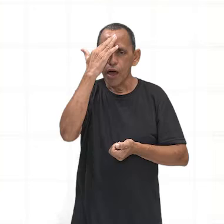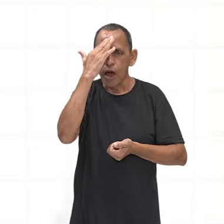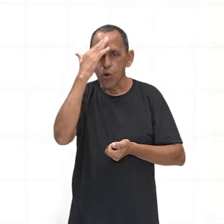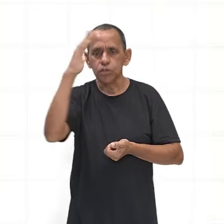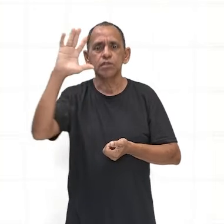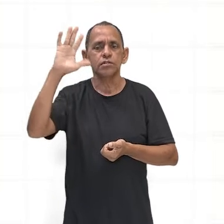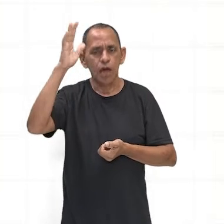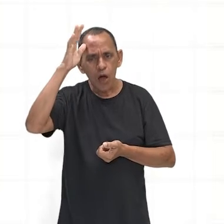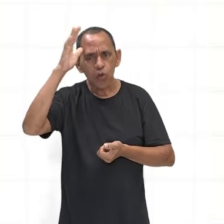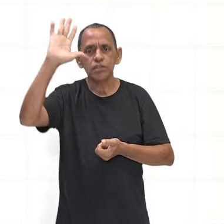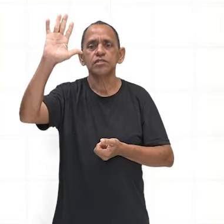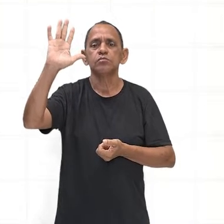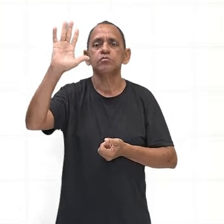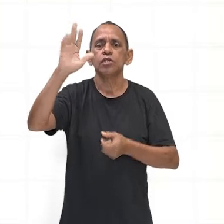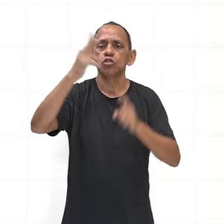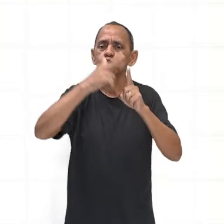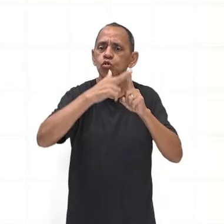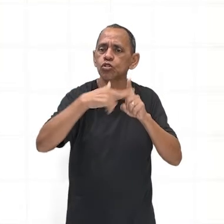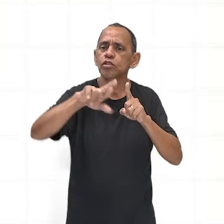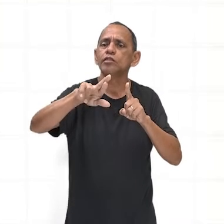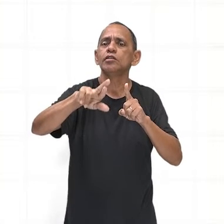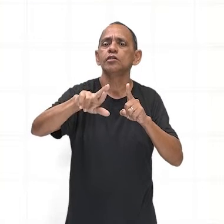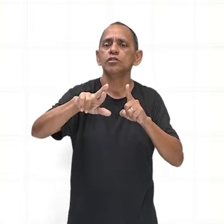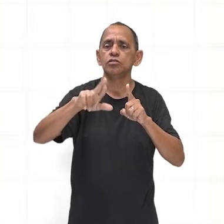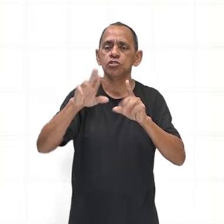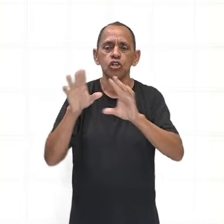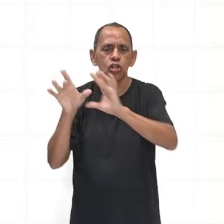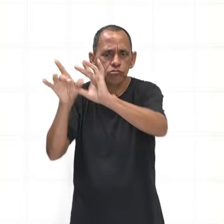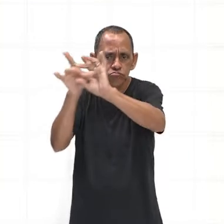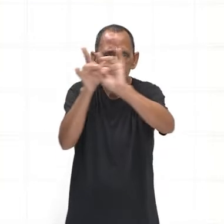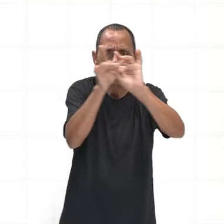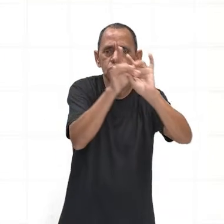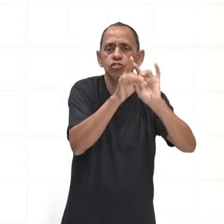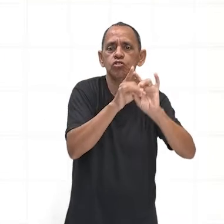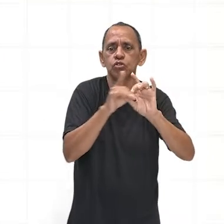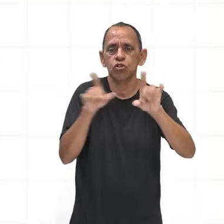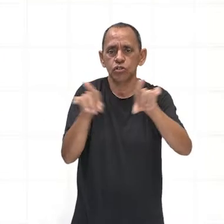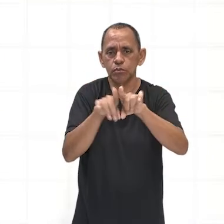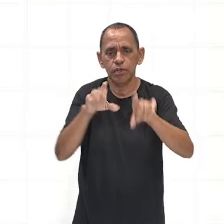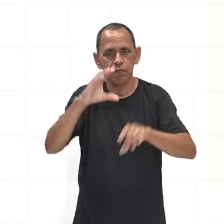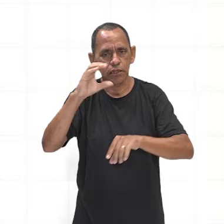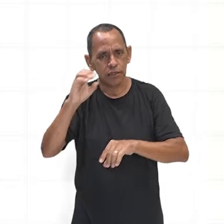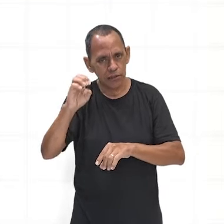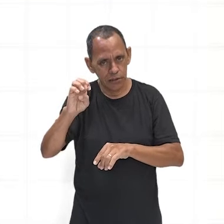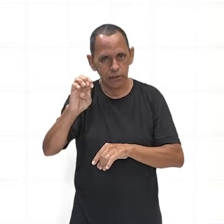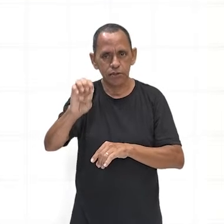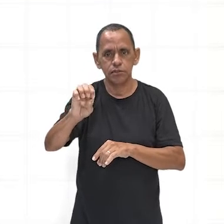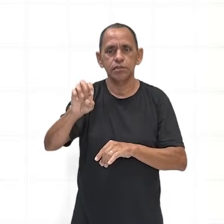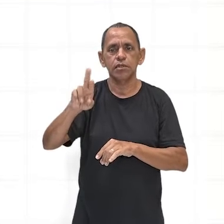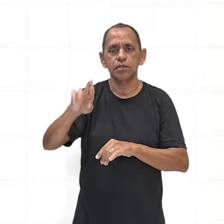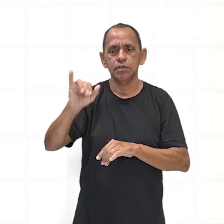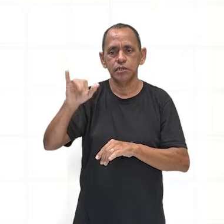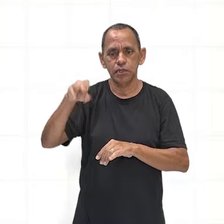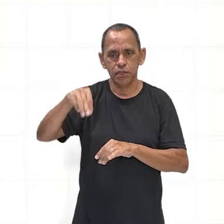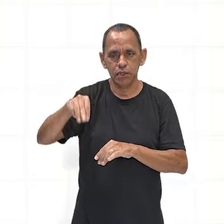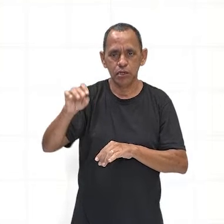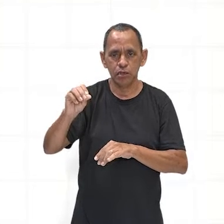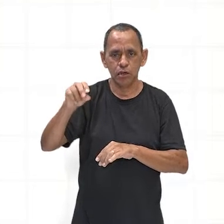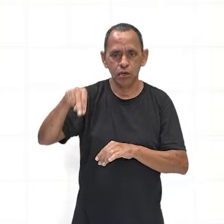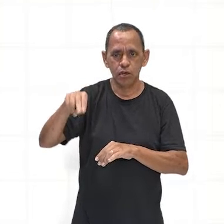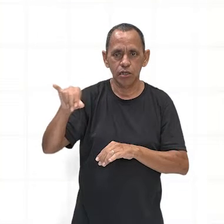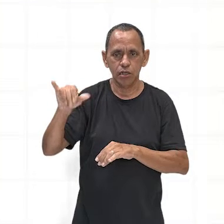contexto religioso e cerimonial. A sua capacidade, olha só, de compreender e aplicar